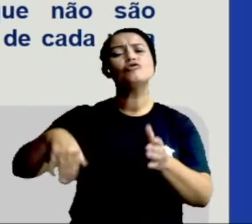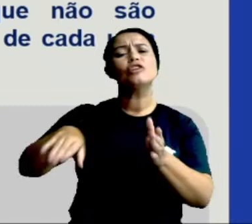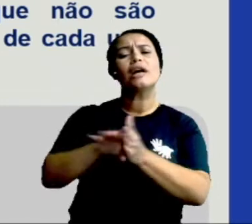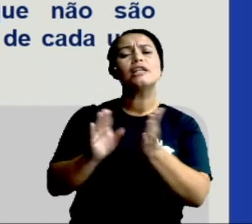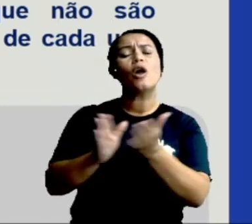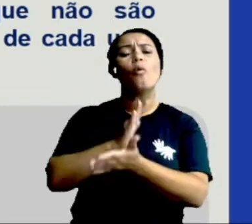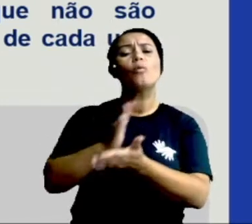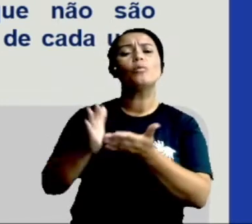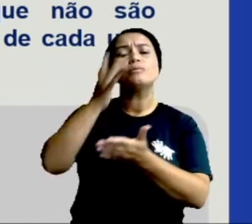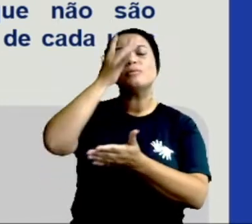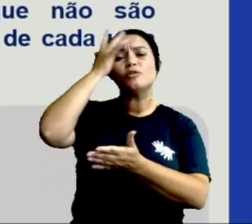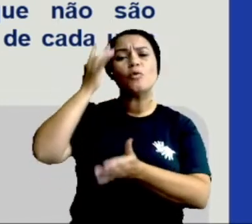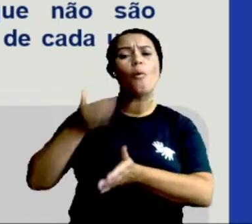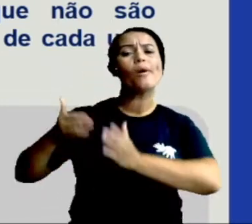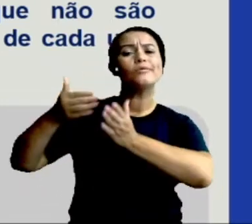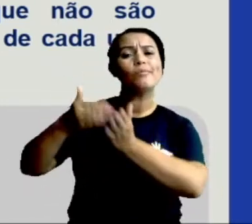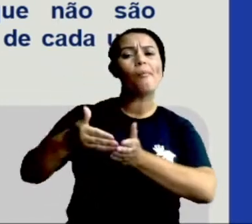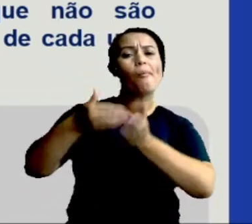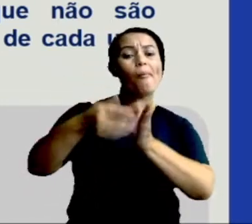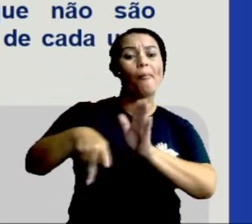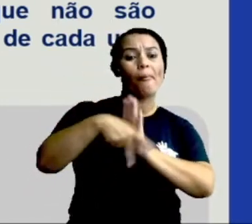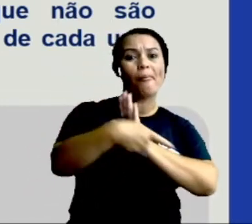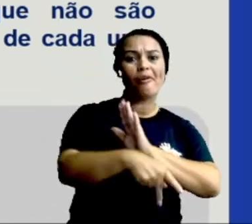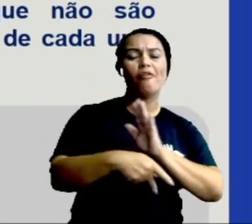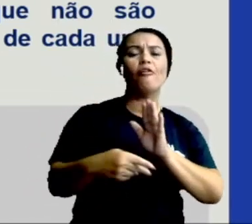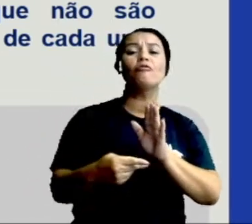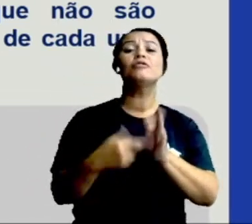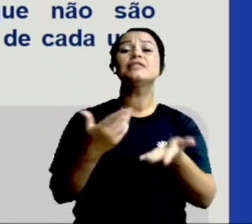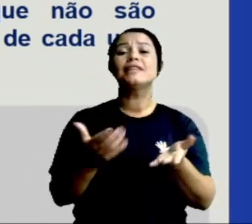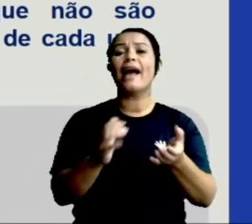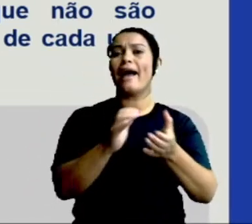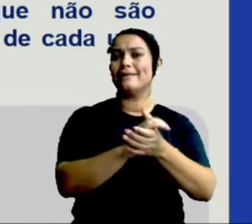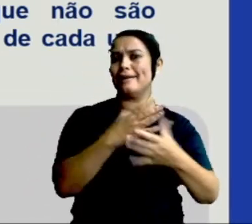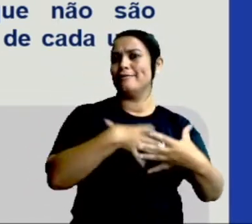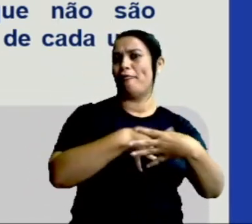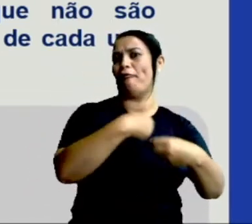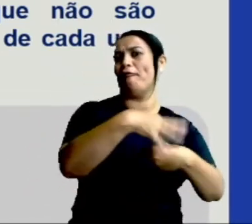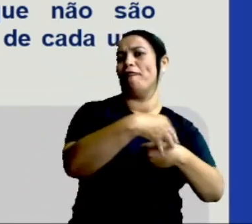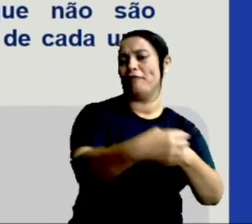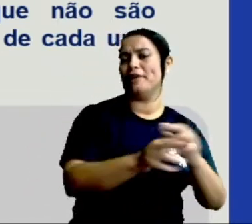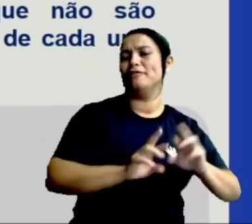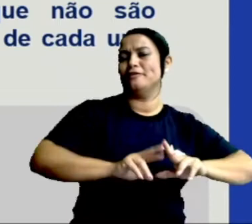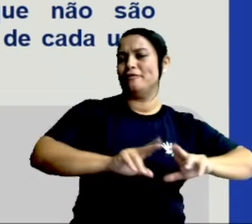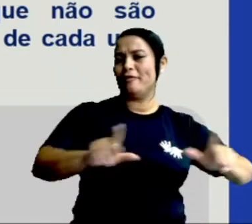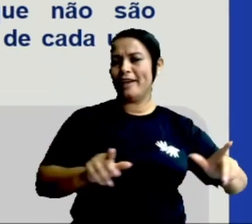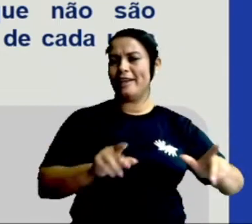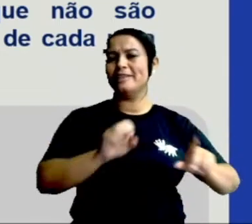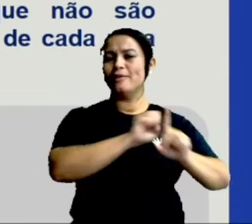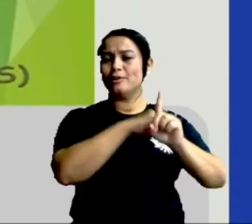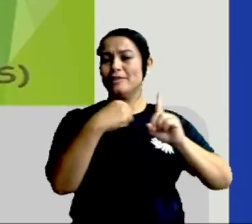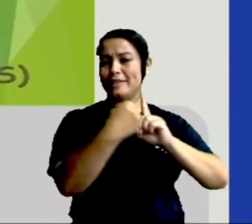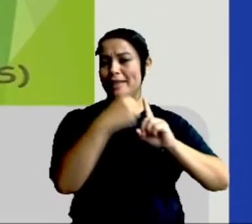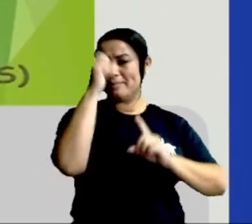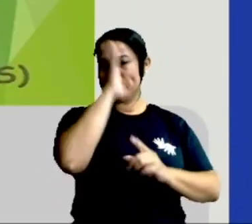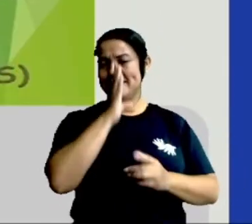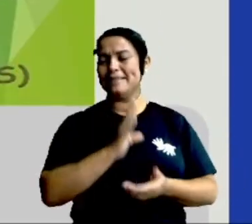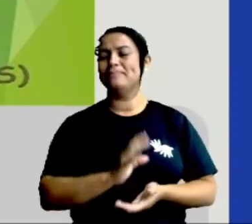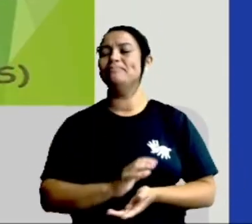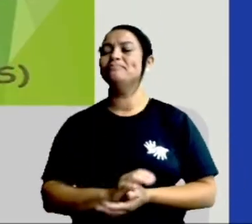povos para cá. E daí foi formando a população, né, a sociedade do povo brasileiro.